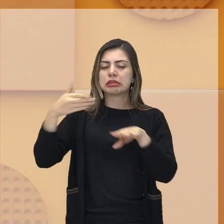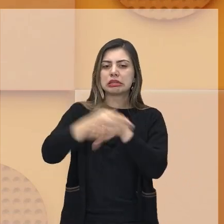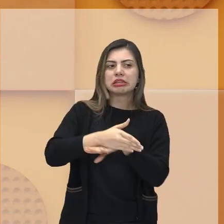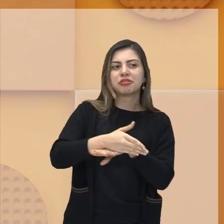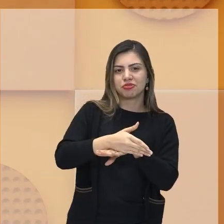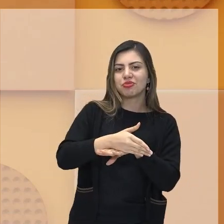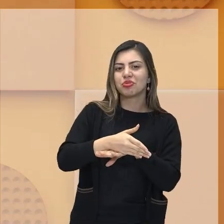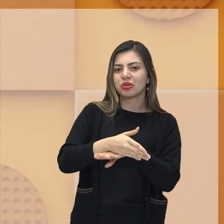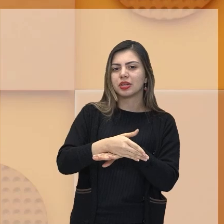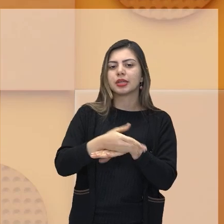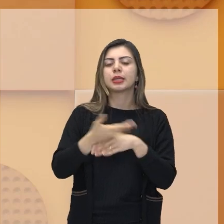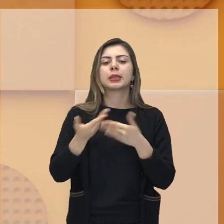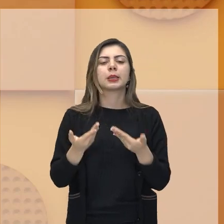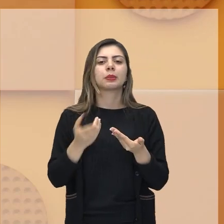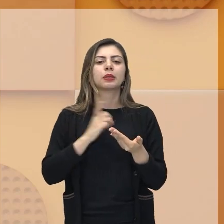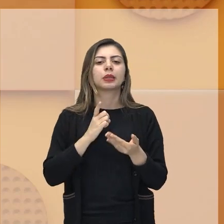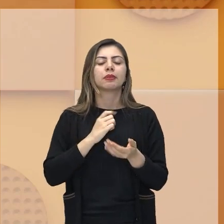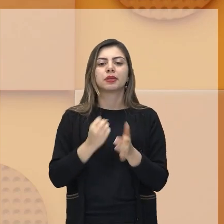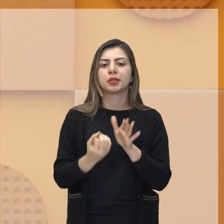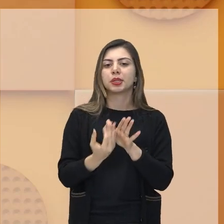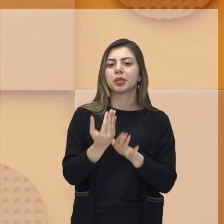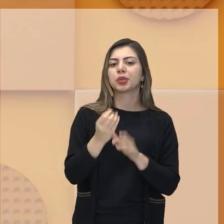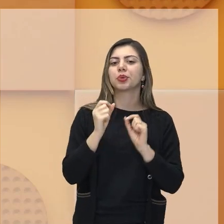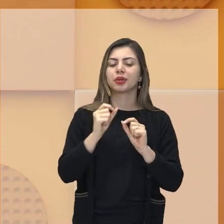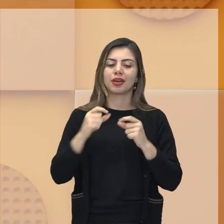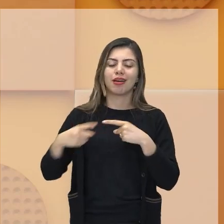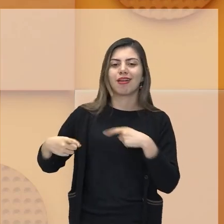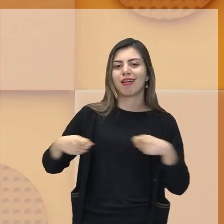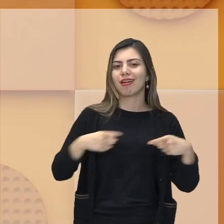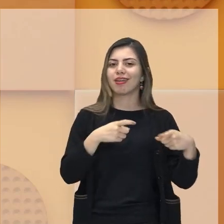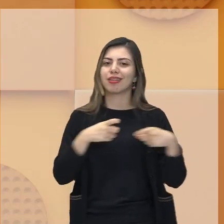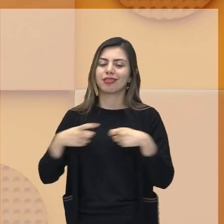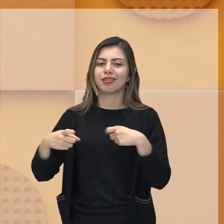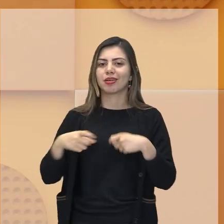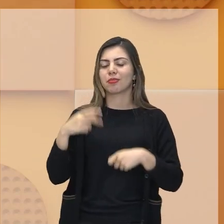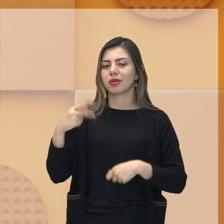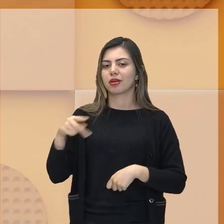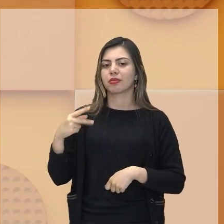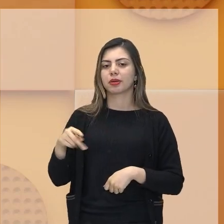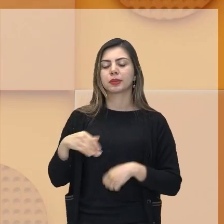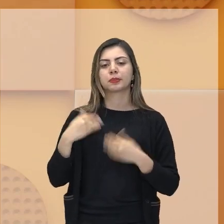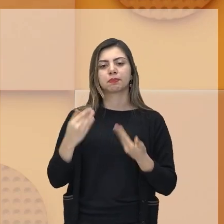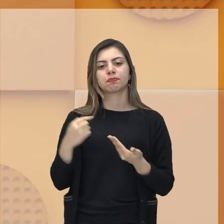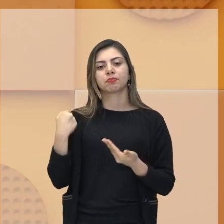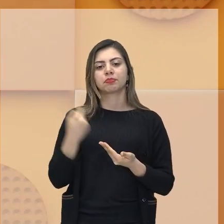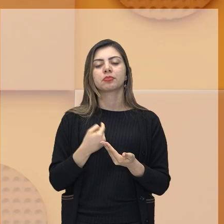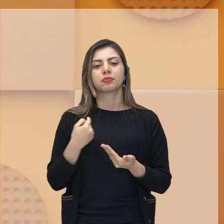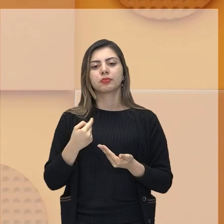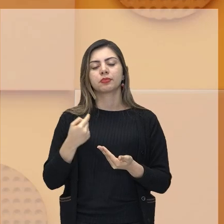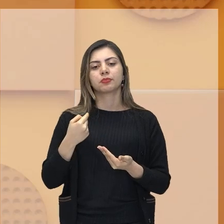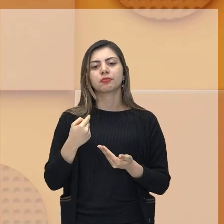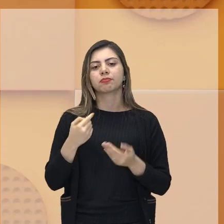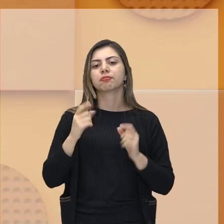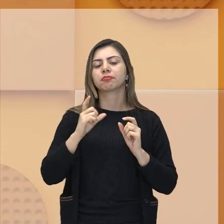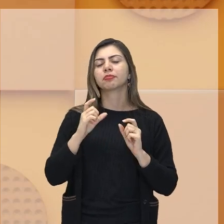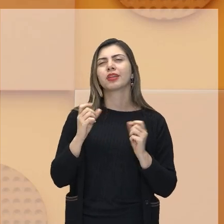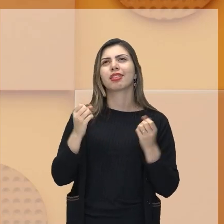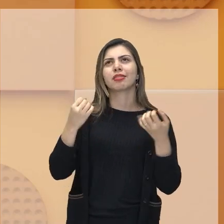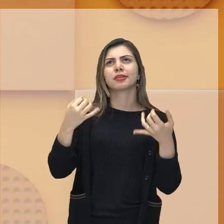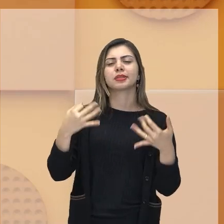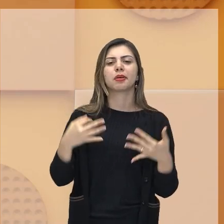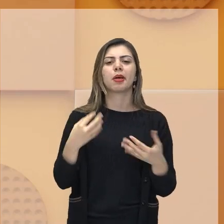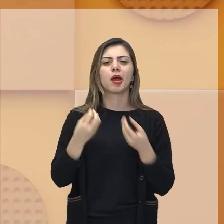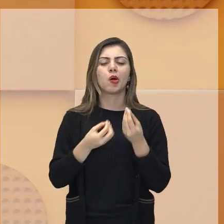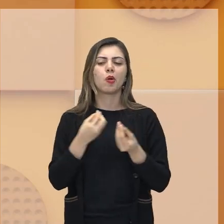paraguaios, dando origem ali a esse conflito que foi a Guerra do Paraguai. Quando a gente busca entender